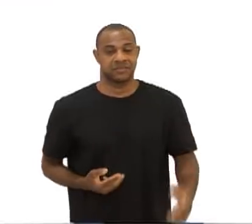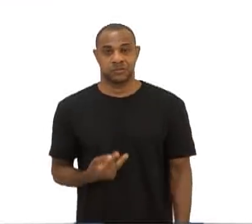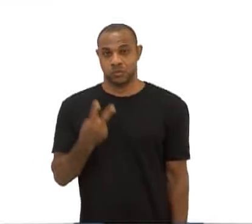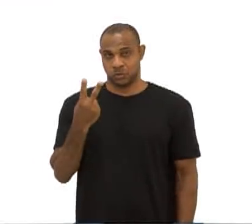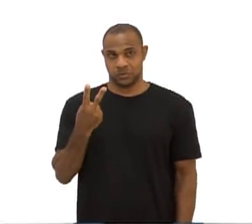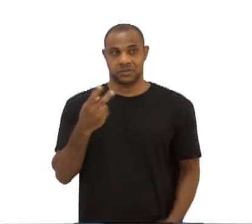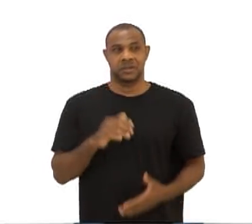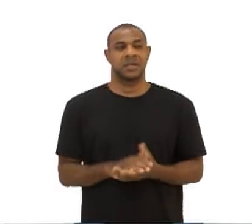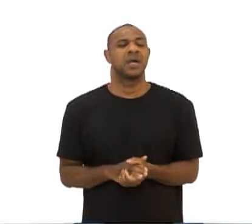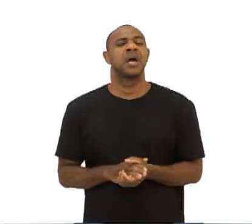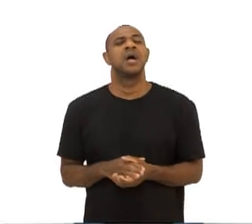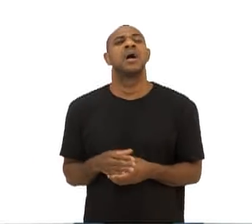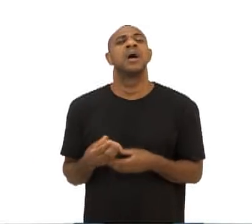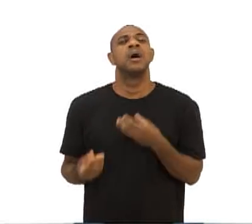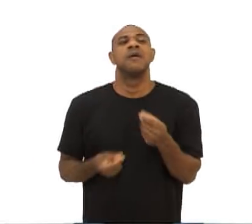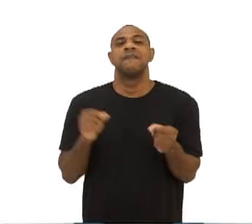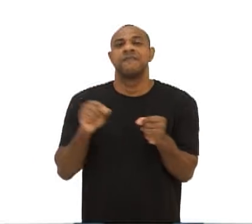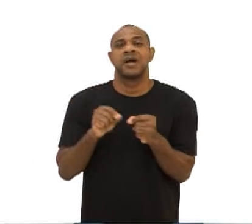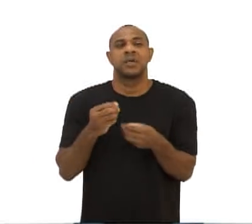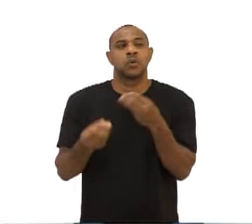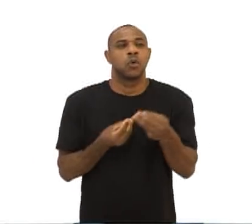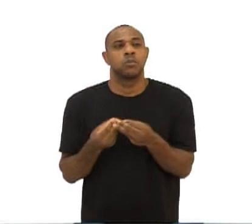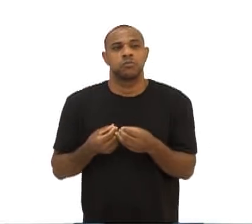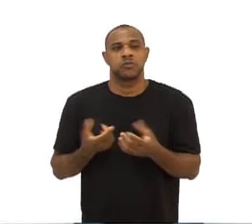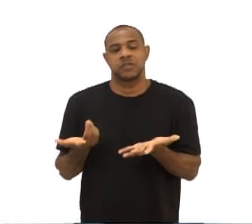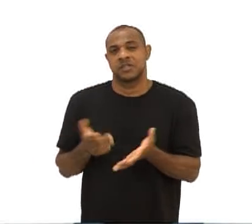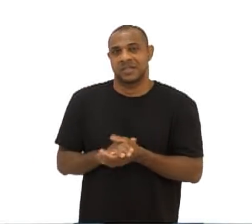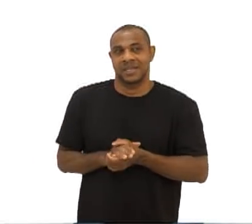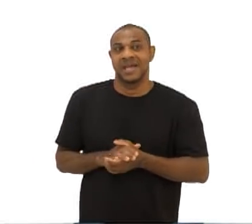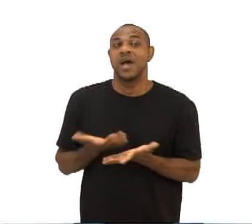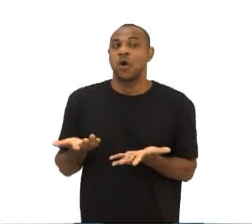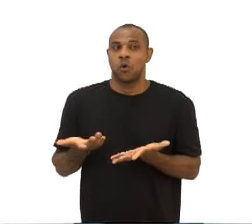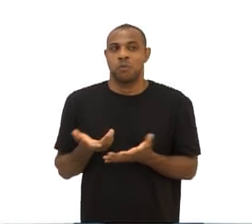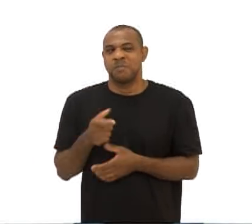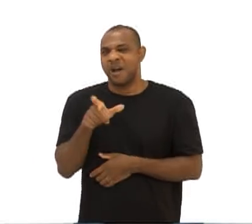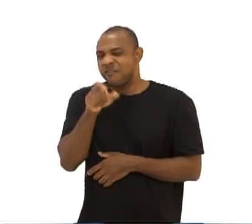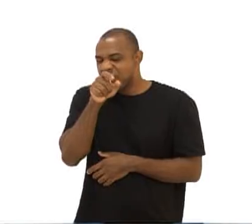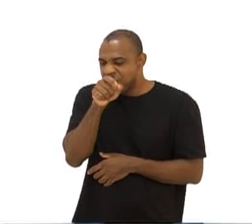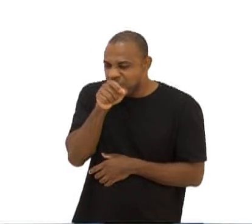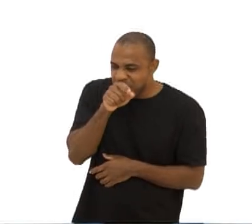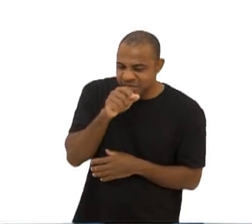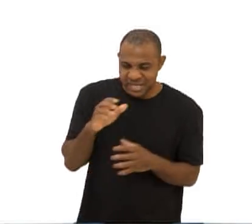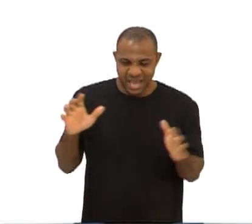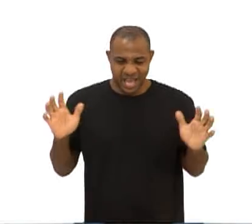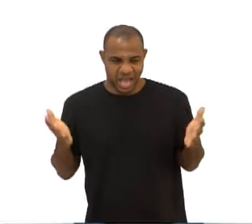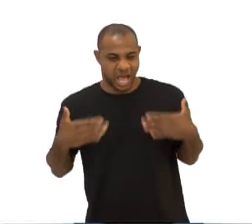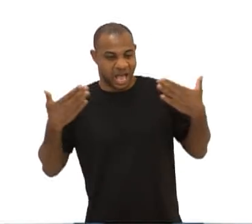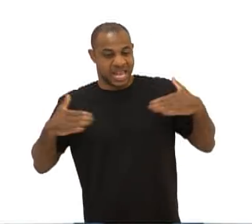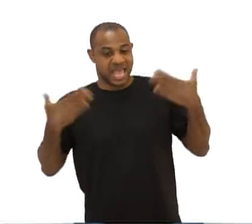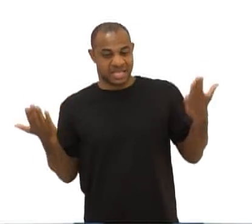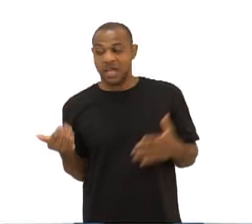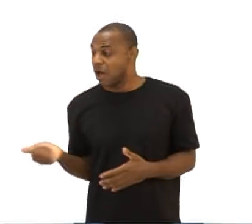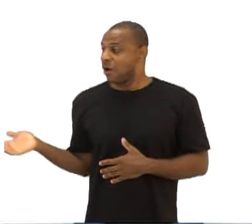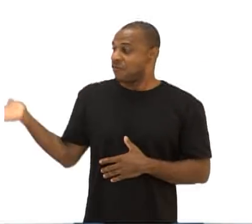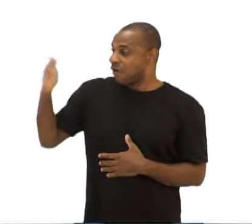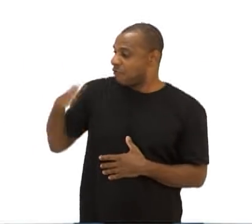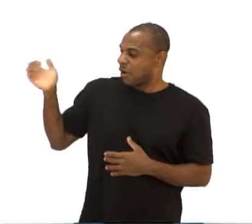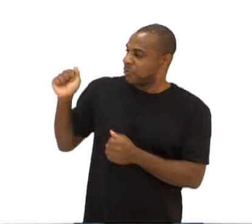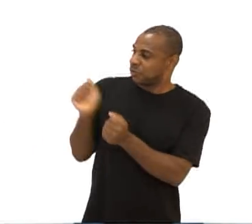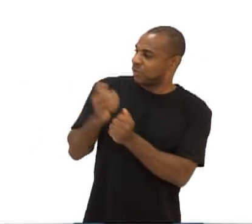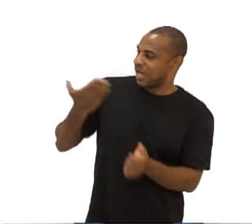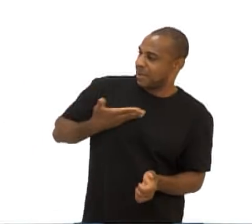você. Confeição de guerreira, uma formiga animada, gritou para as companheiras, vamos, minhas